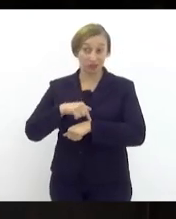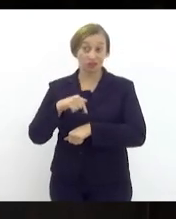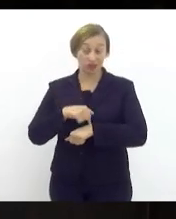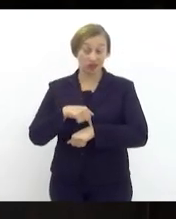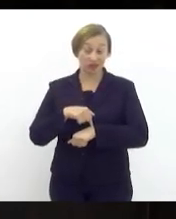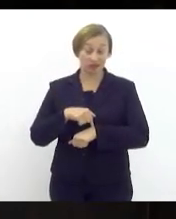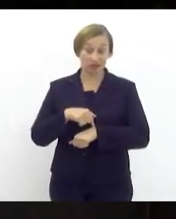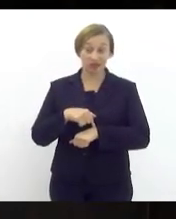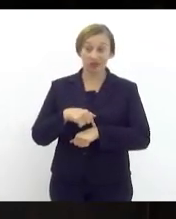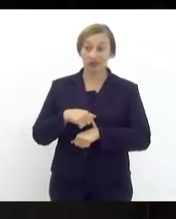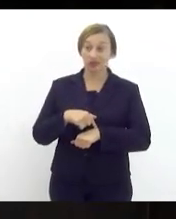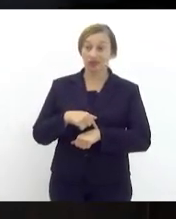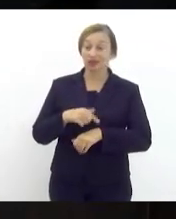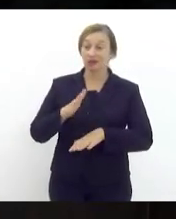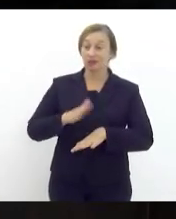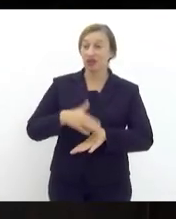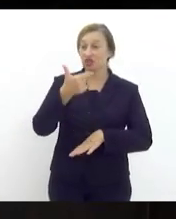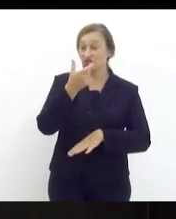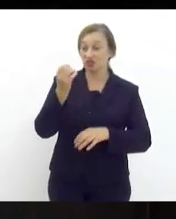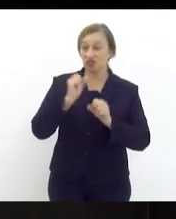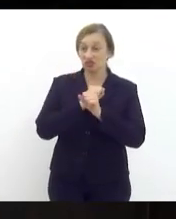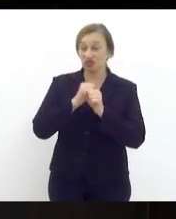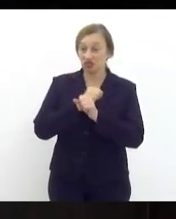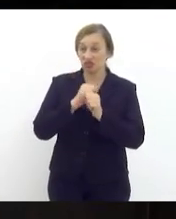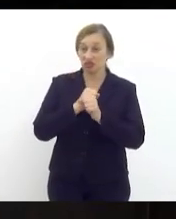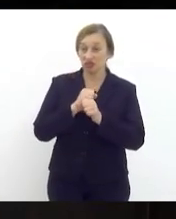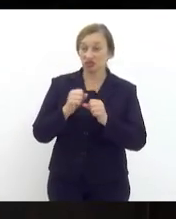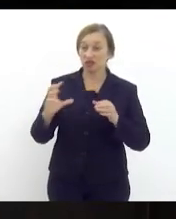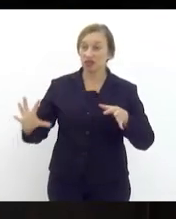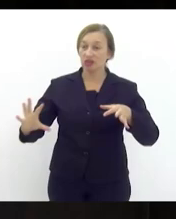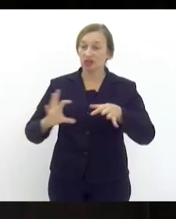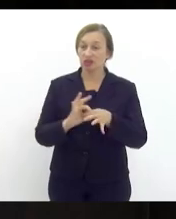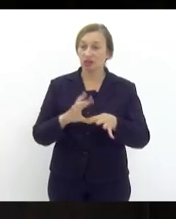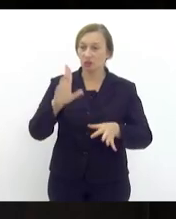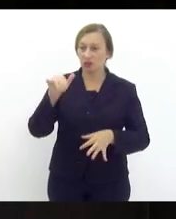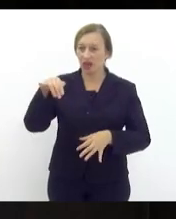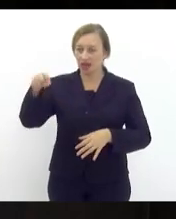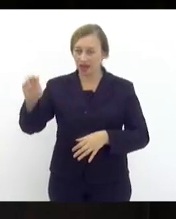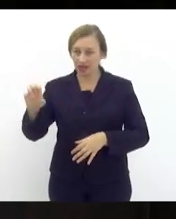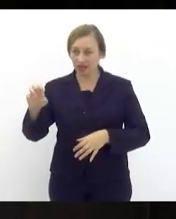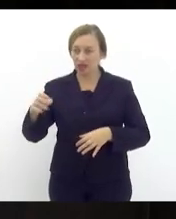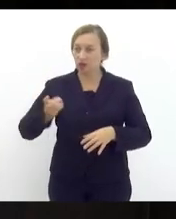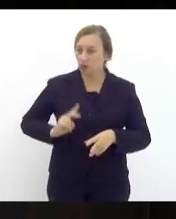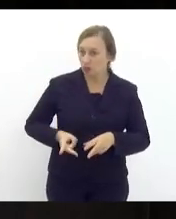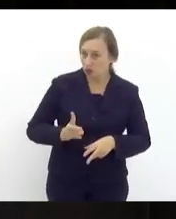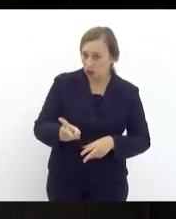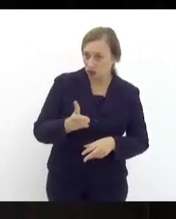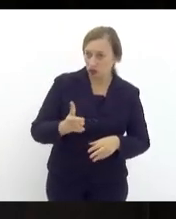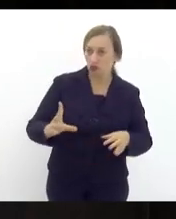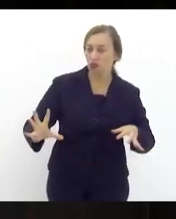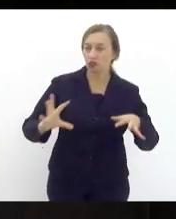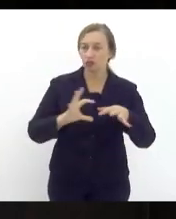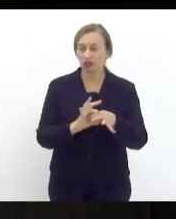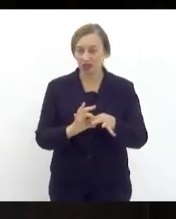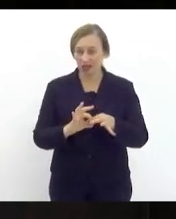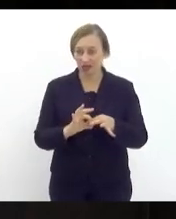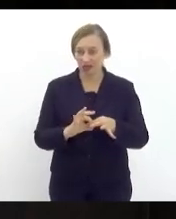elegia mais de 20 anos me filiei ao malha mantém a minha afiliação e